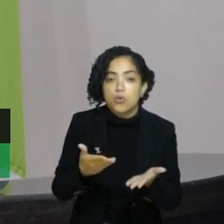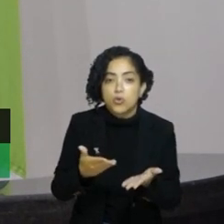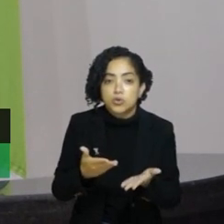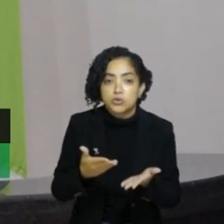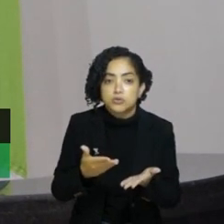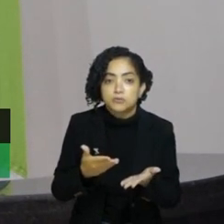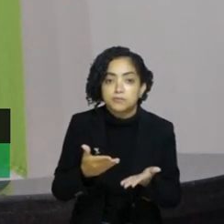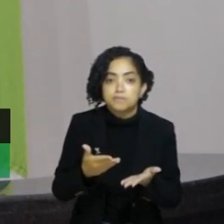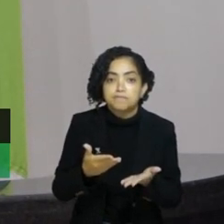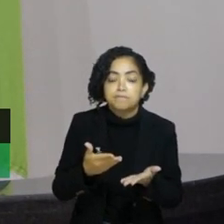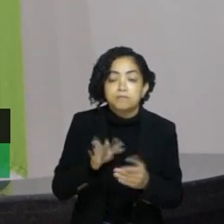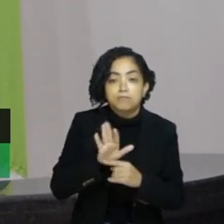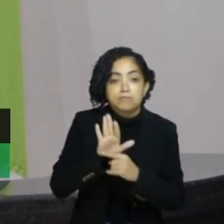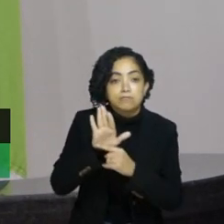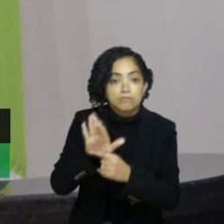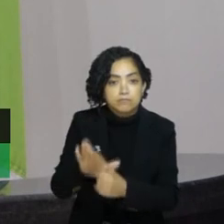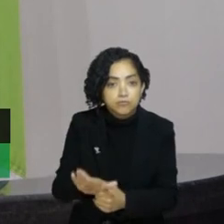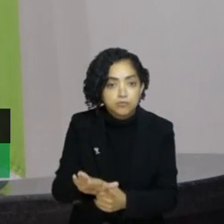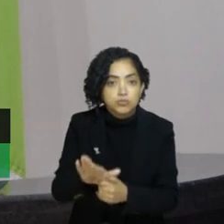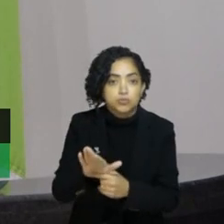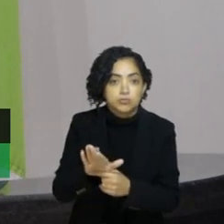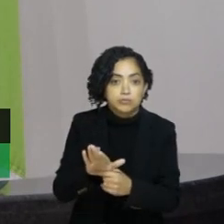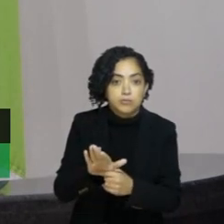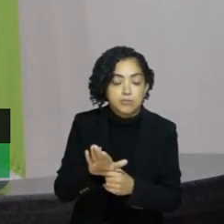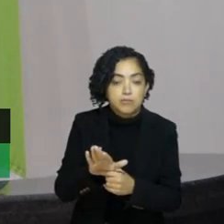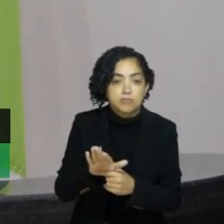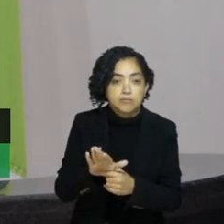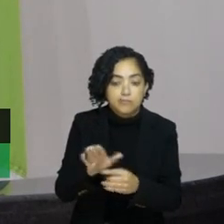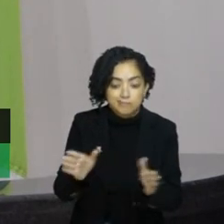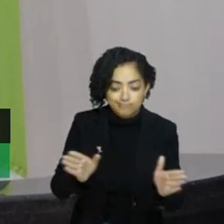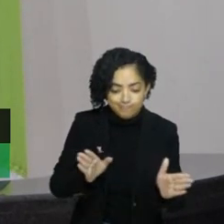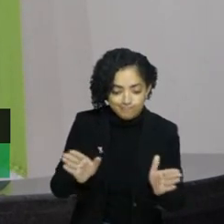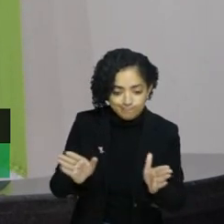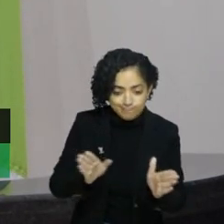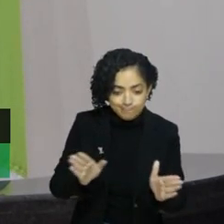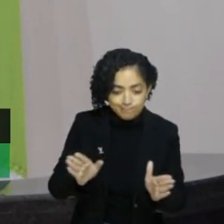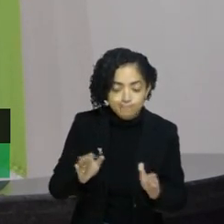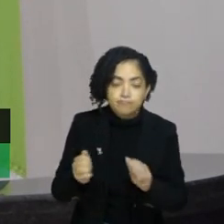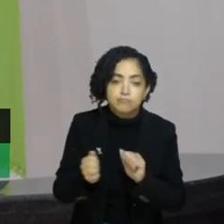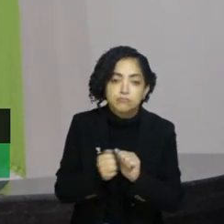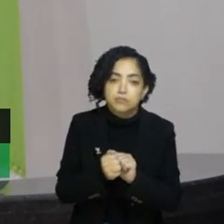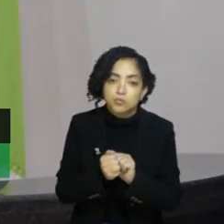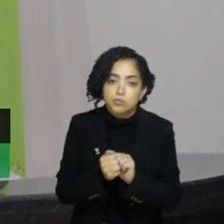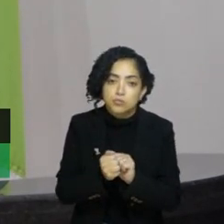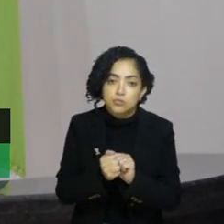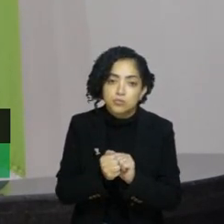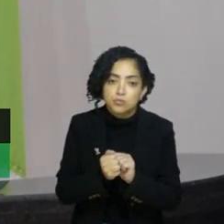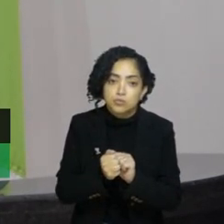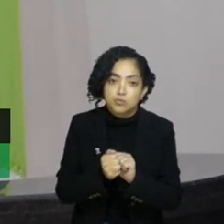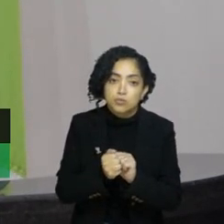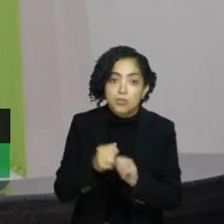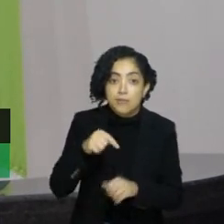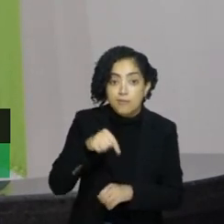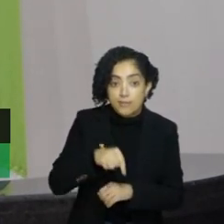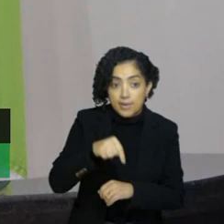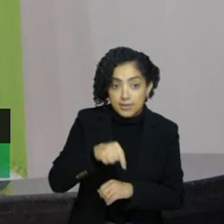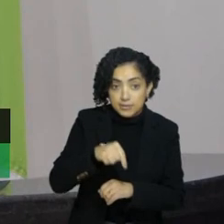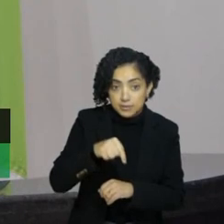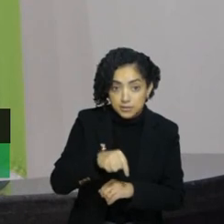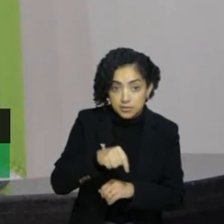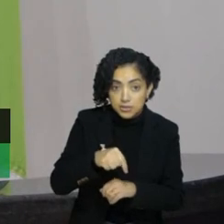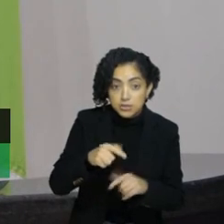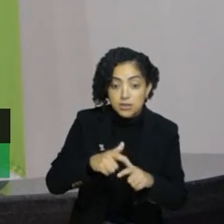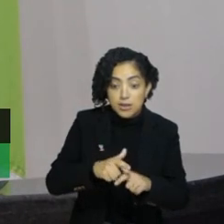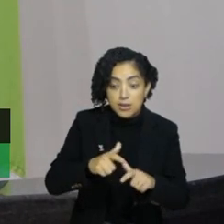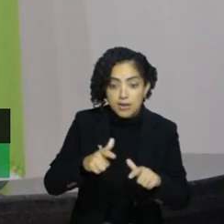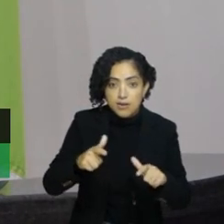trazer contribuições do que eu vi nesse período, para que possamos juntos, aqui no Parlamento Estadual, ampliar a